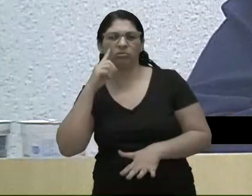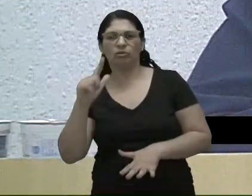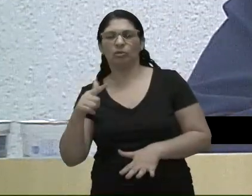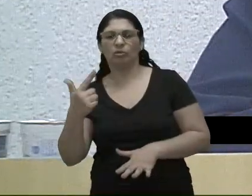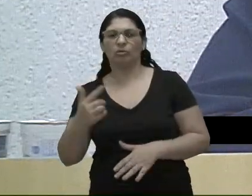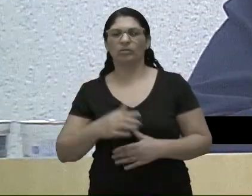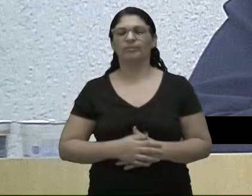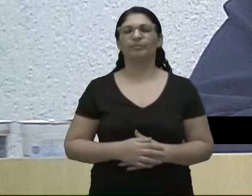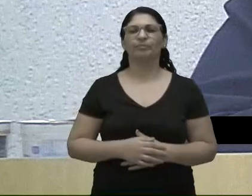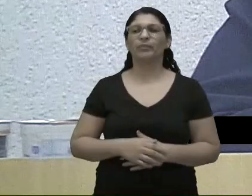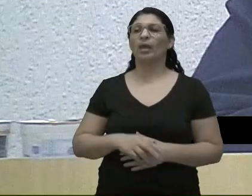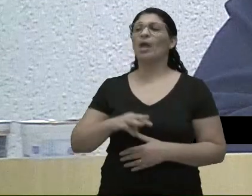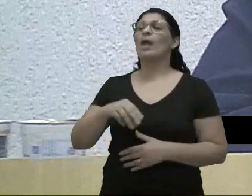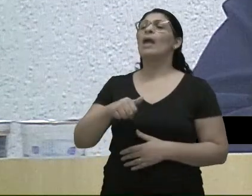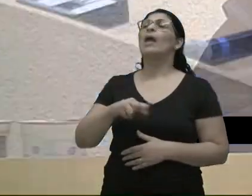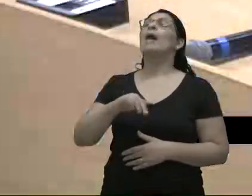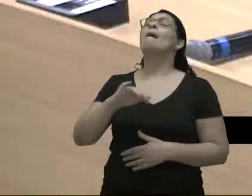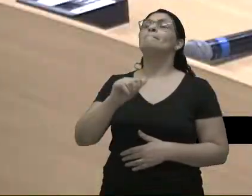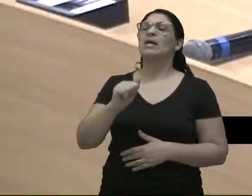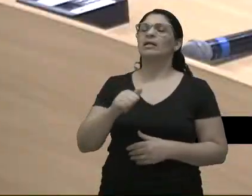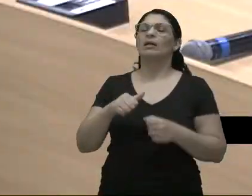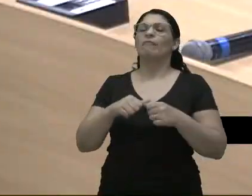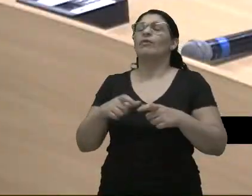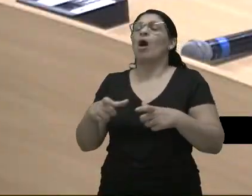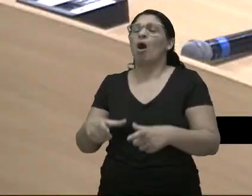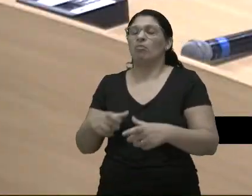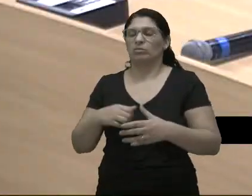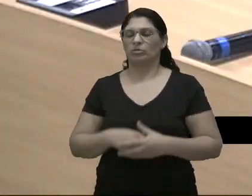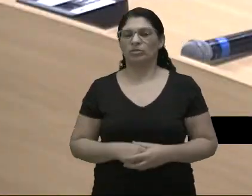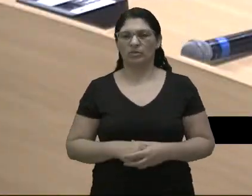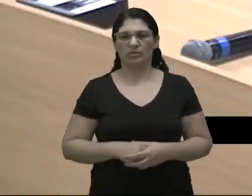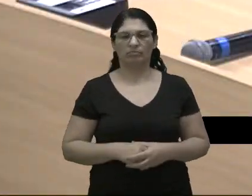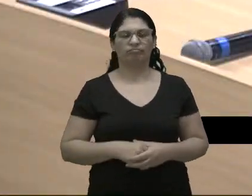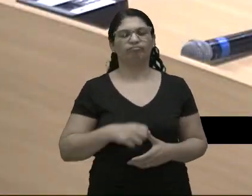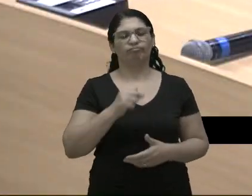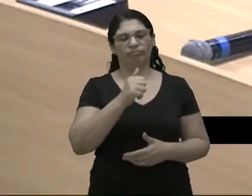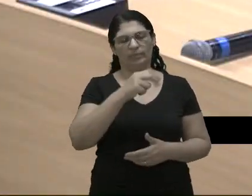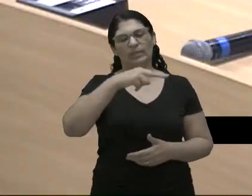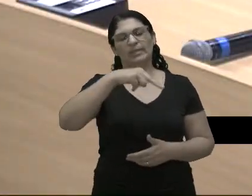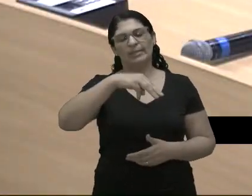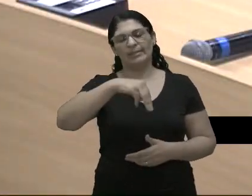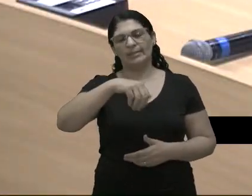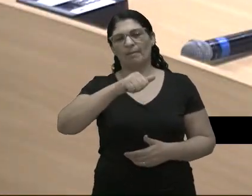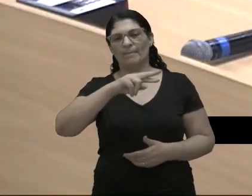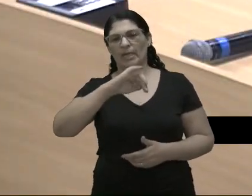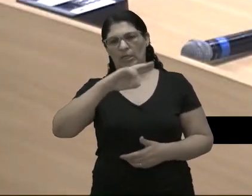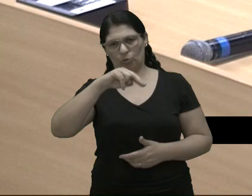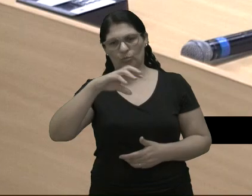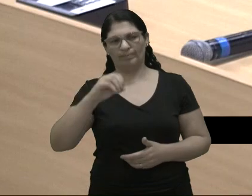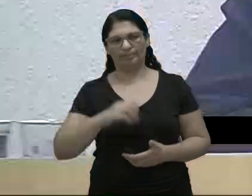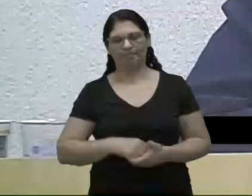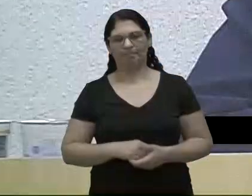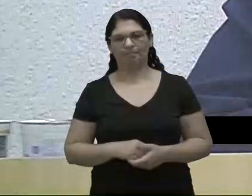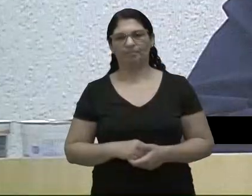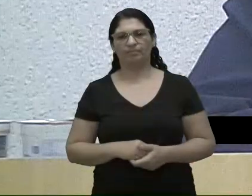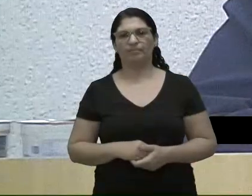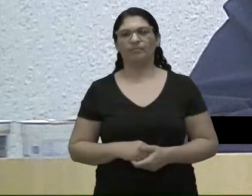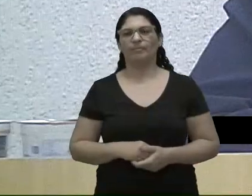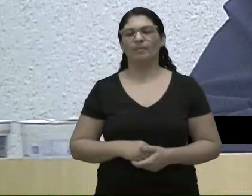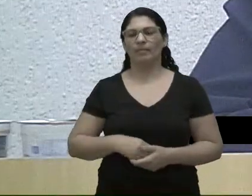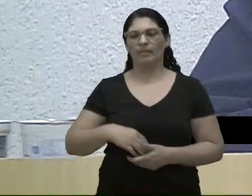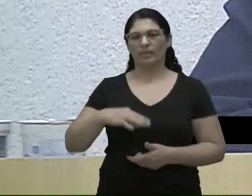onde? A Maria Helena é RT da San Marino. San Marino. Tânia Migoto?